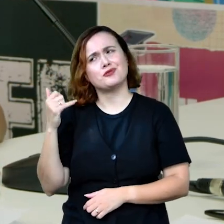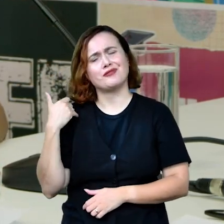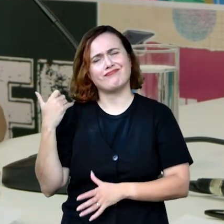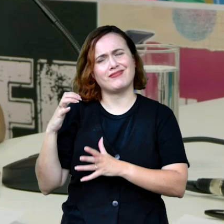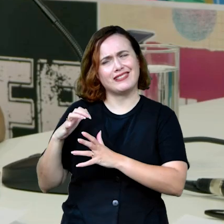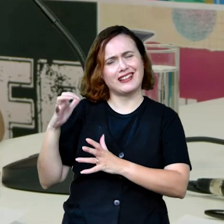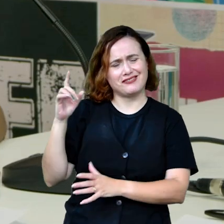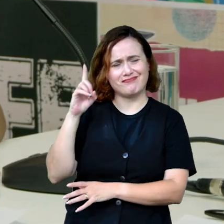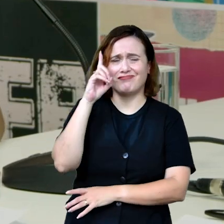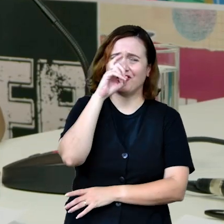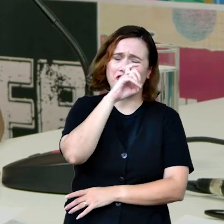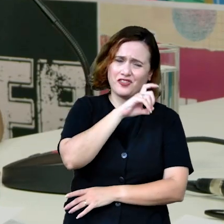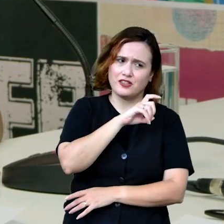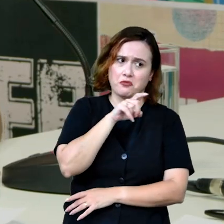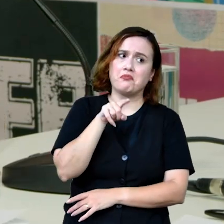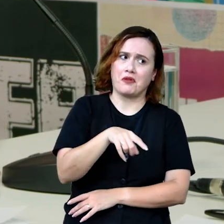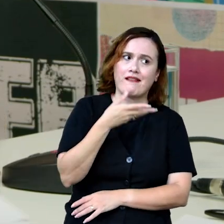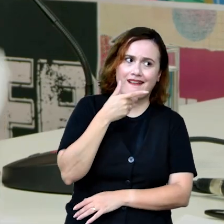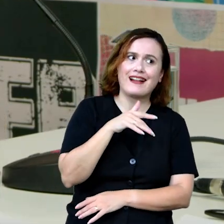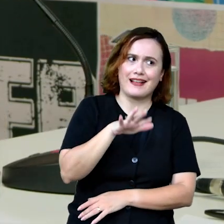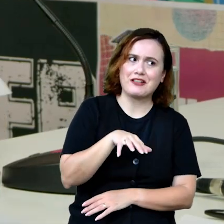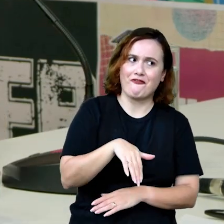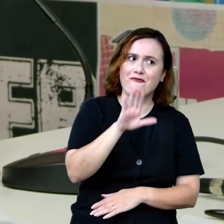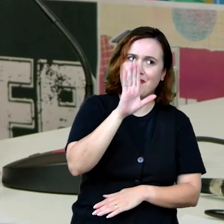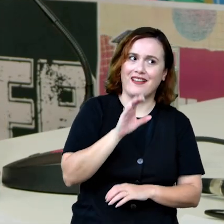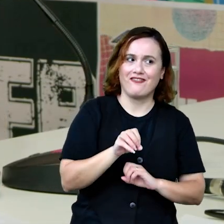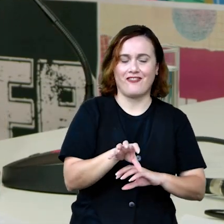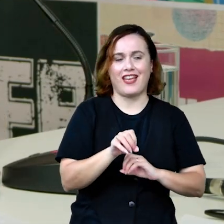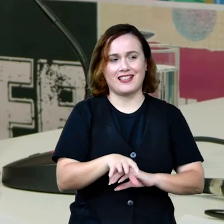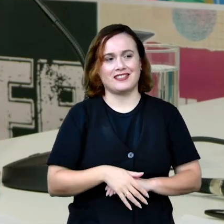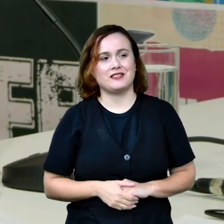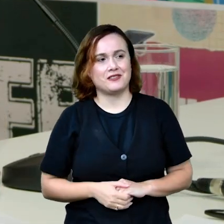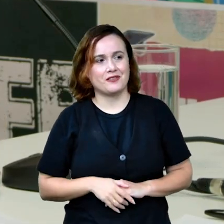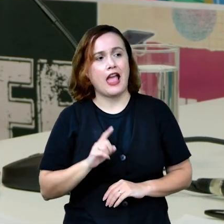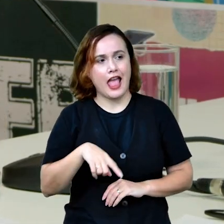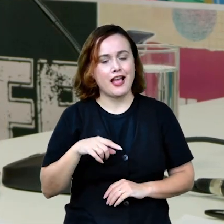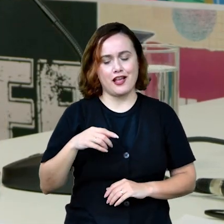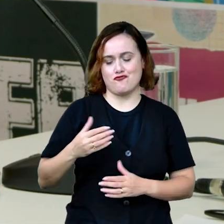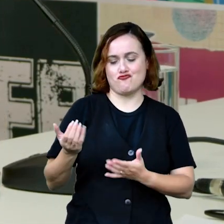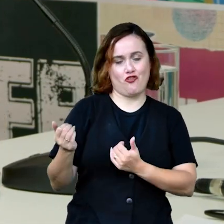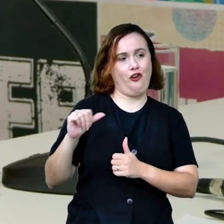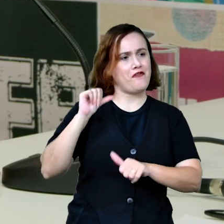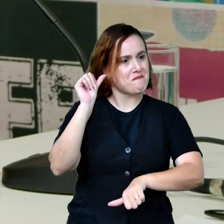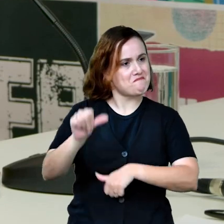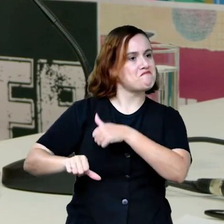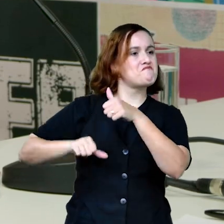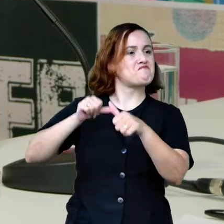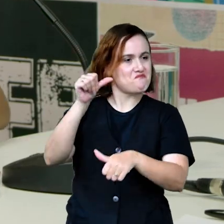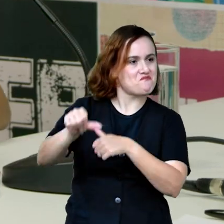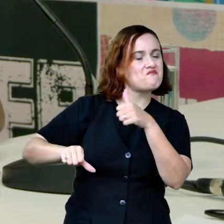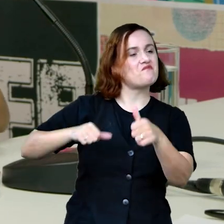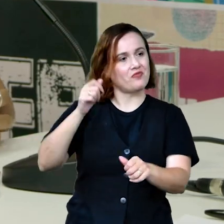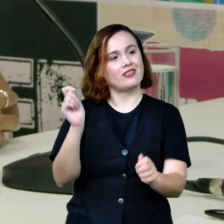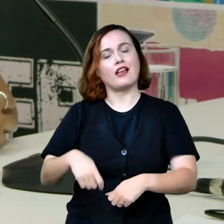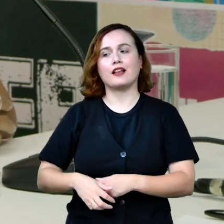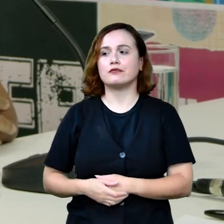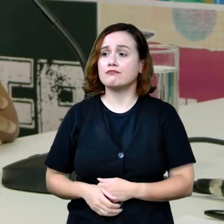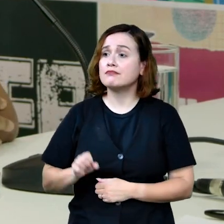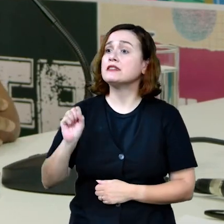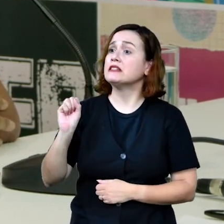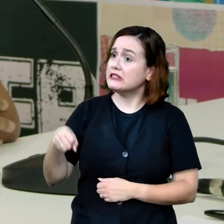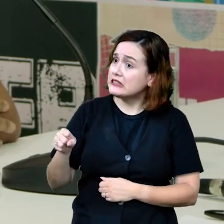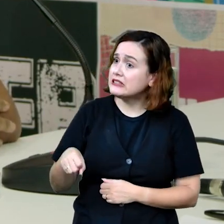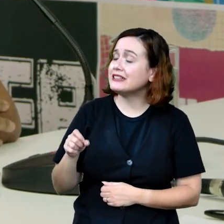né? A juventude que renova, que traz. Exatamente. A juventude renova. A gente tem